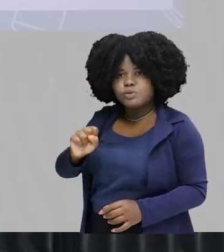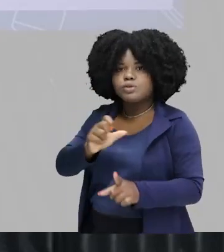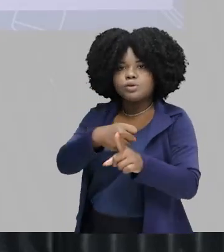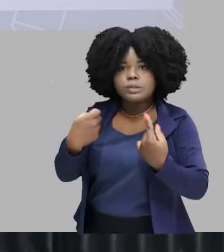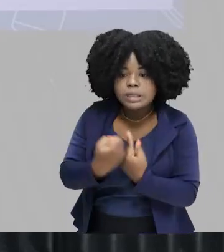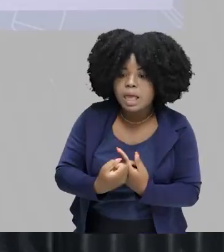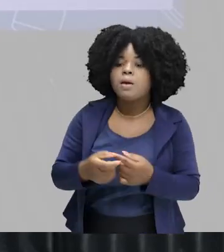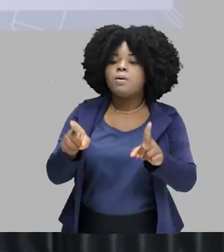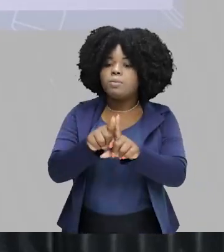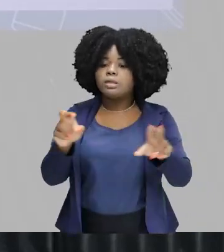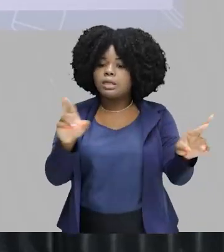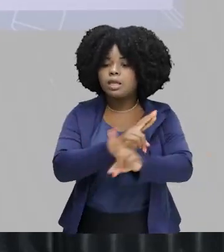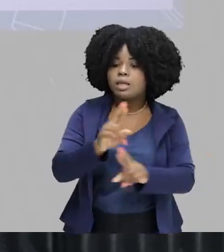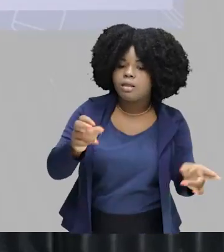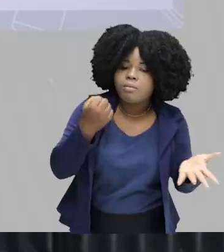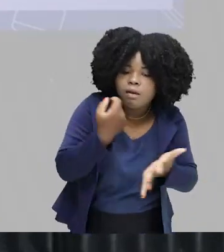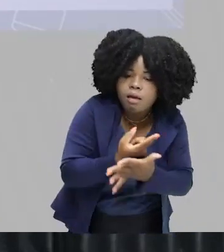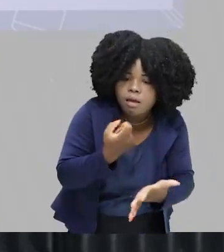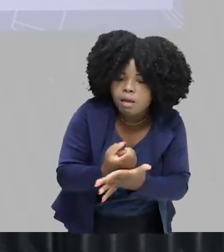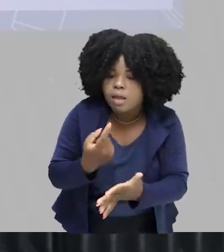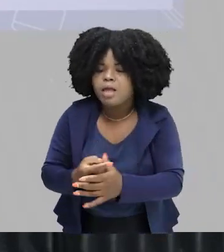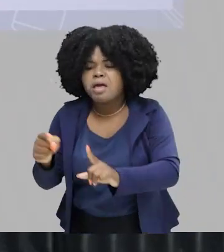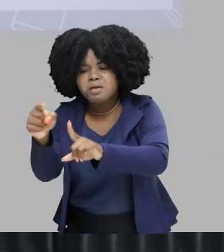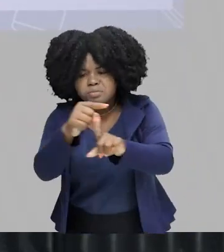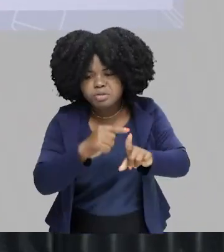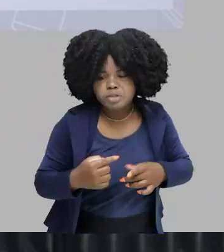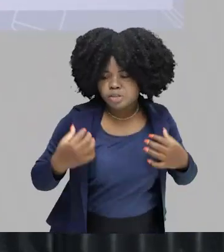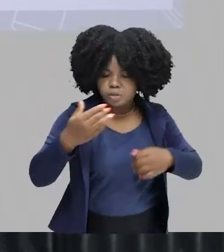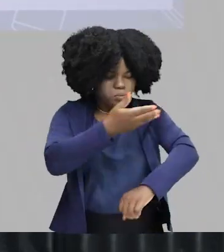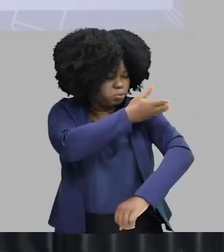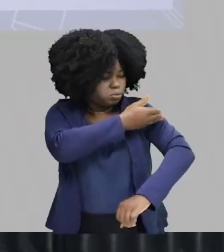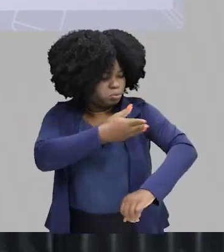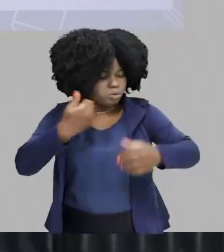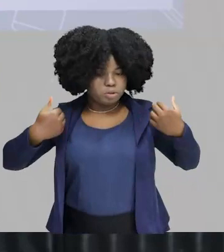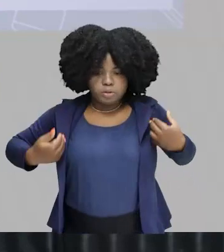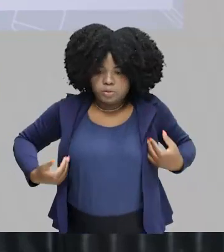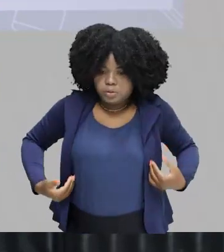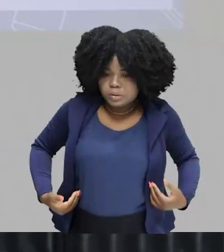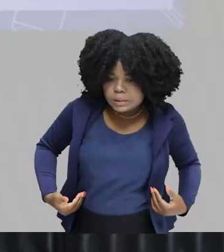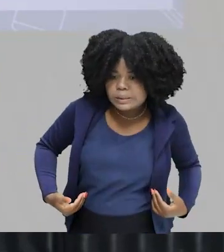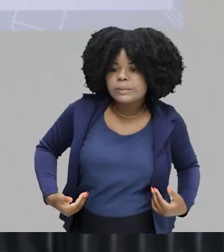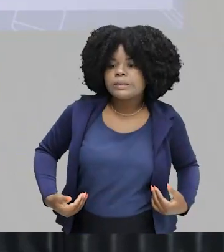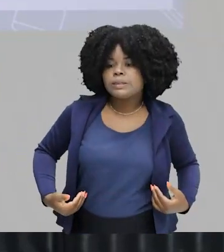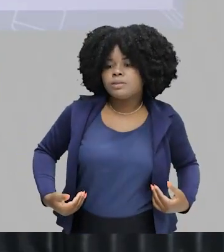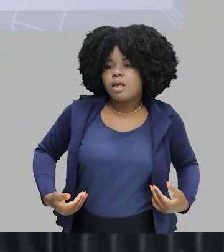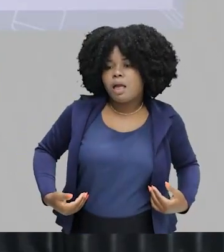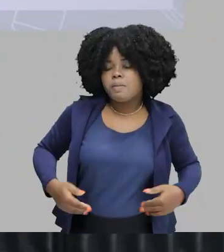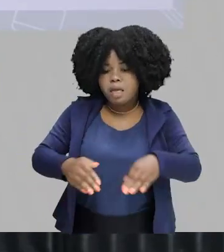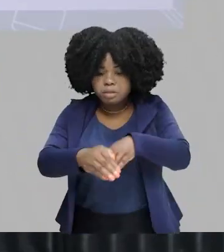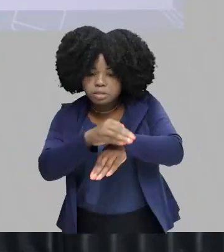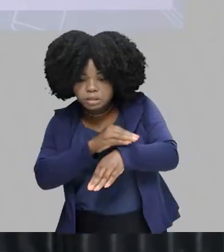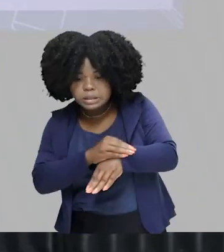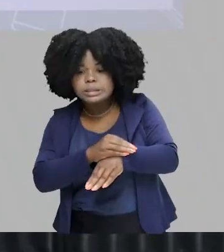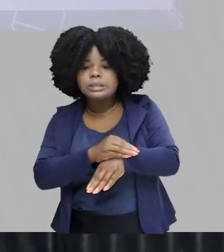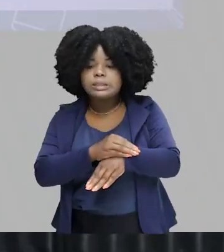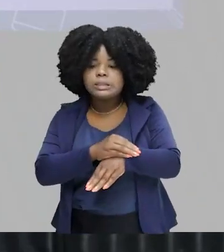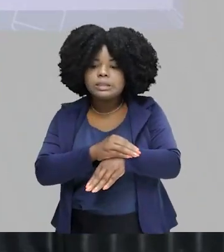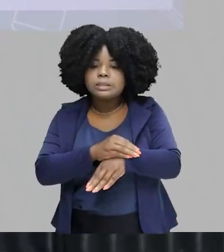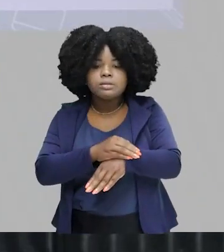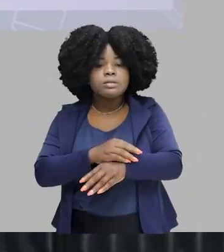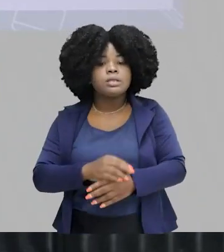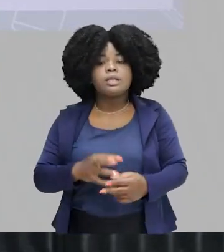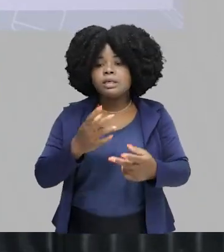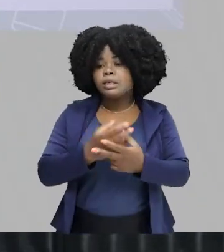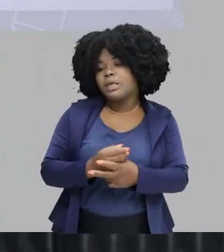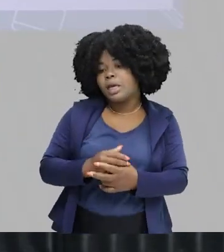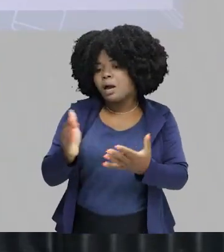de consumo. É um tipo de tênis, um tipo de camisa, um tipo de roupa que nem todo mundo pode comprar. Né? Então, se você tem